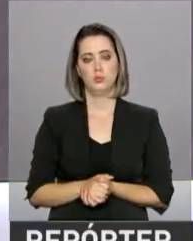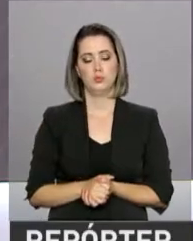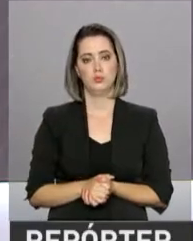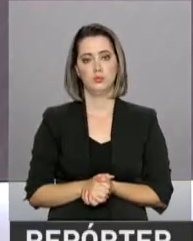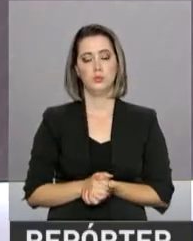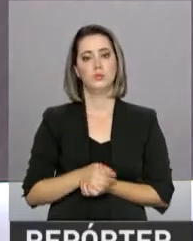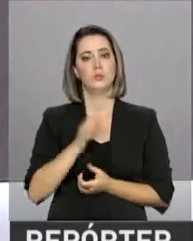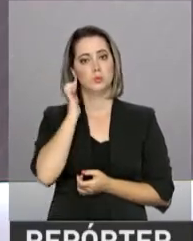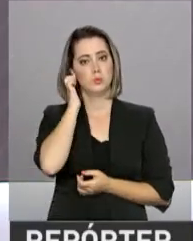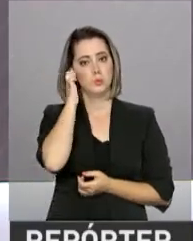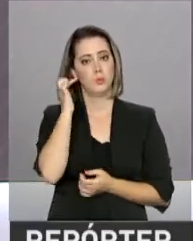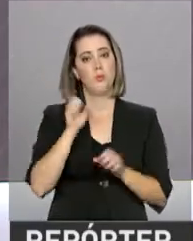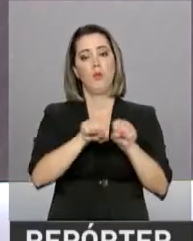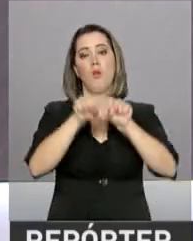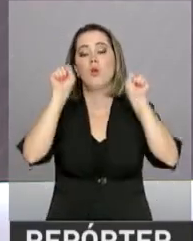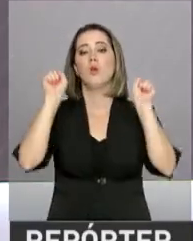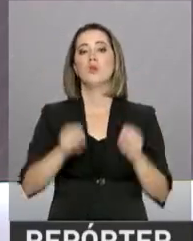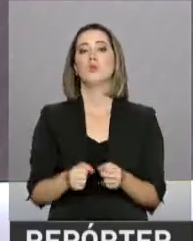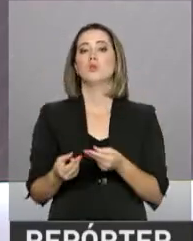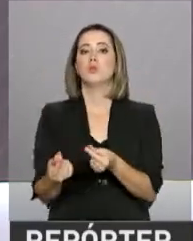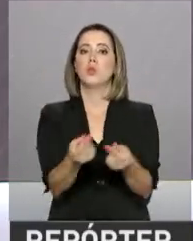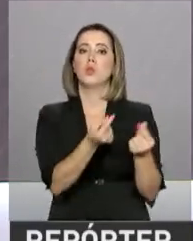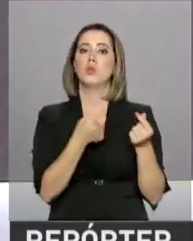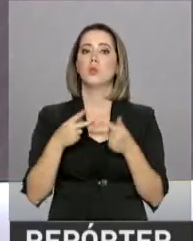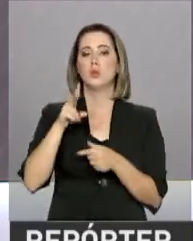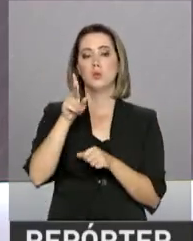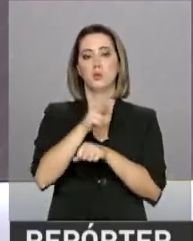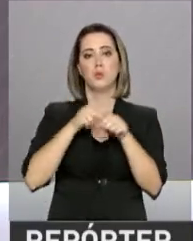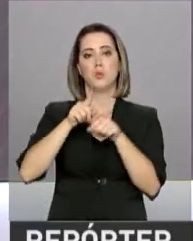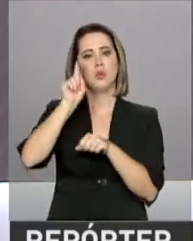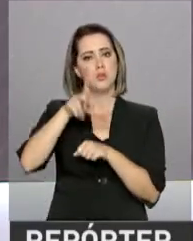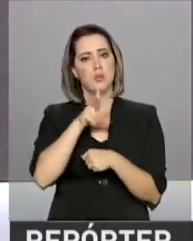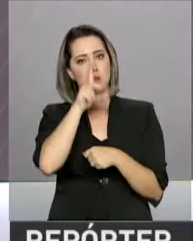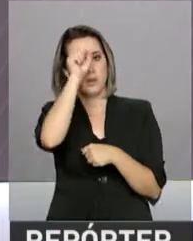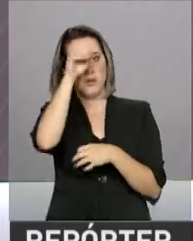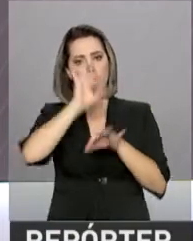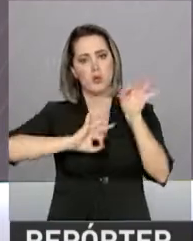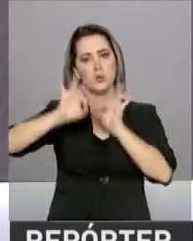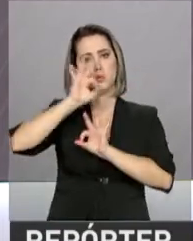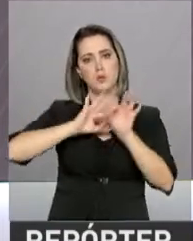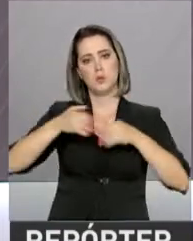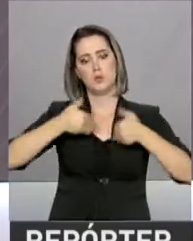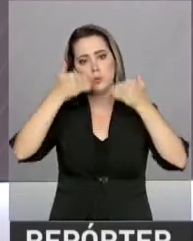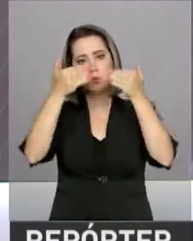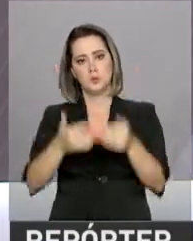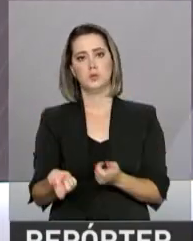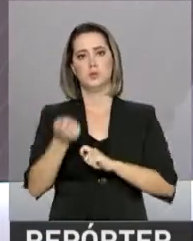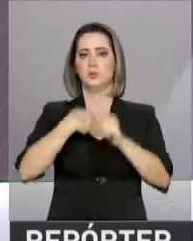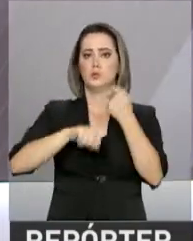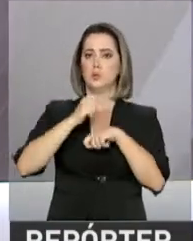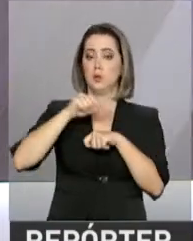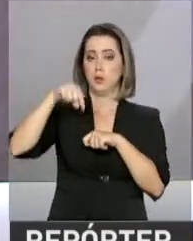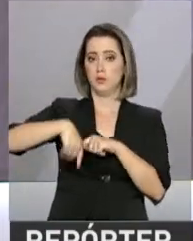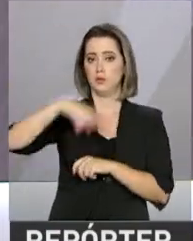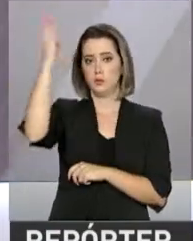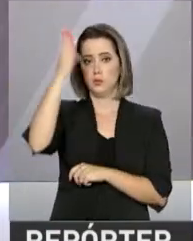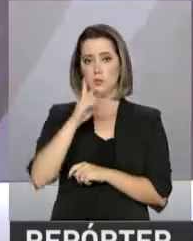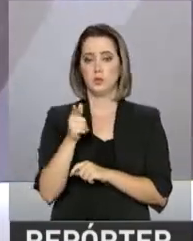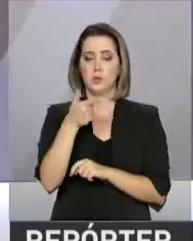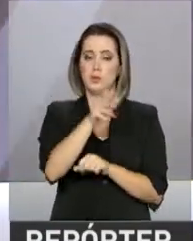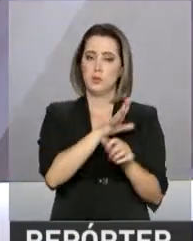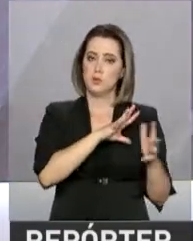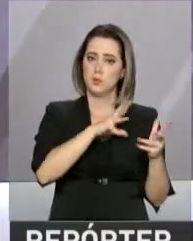sistema financeiro do país é forte e preparado para enfrentar os desafios da economia seja aqui no brasil ou no